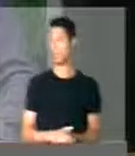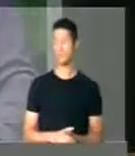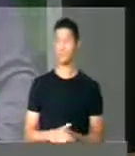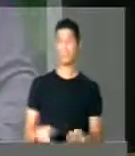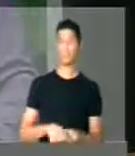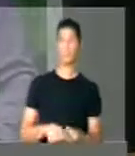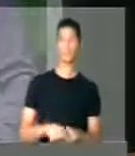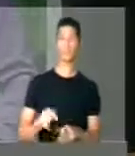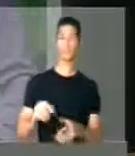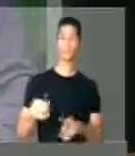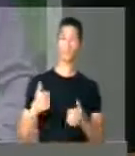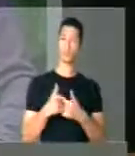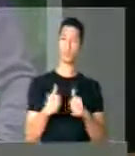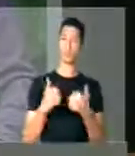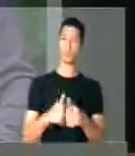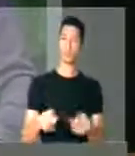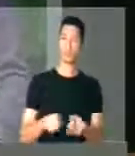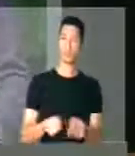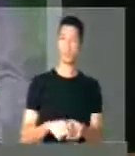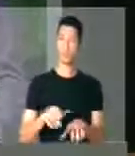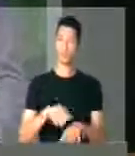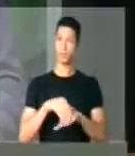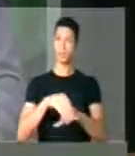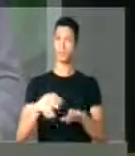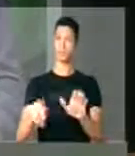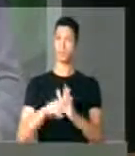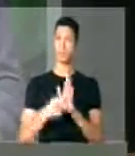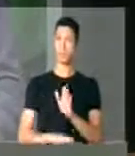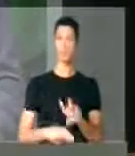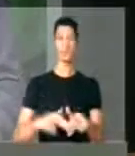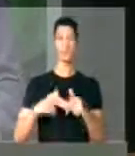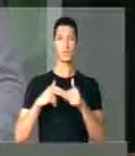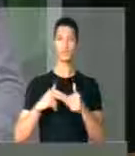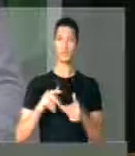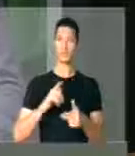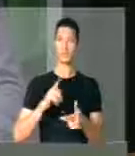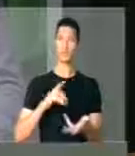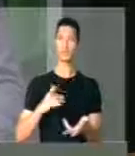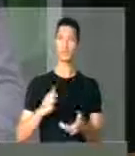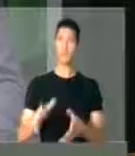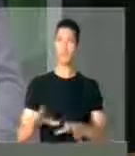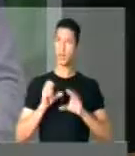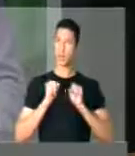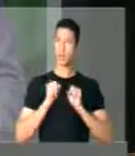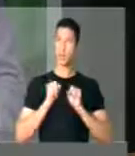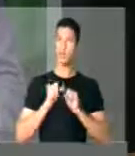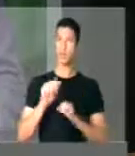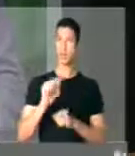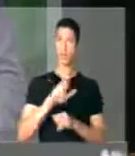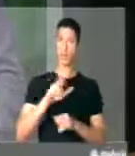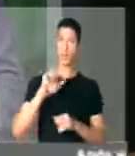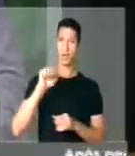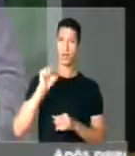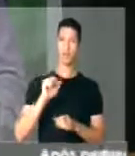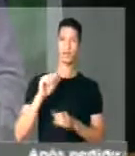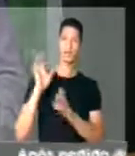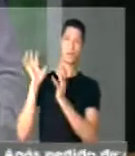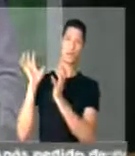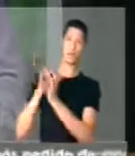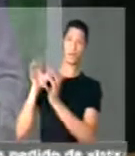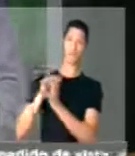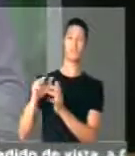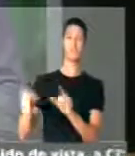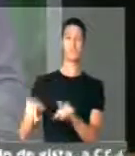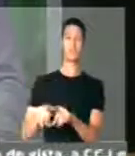pegar um ônibus e uma excursão em Salvador para receber Arraes em Pernambuco,